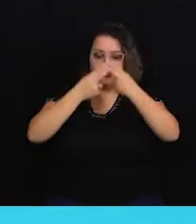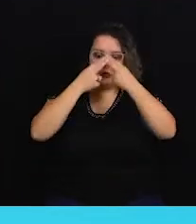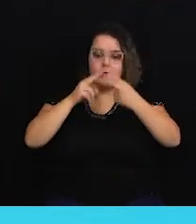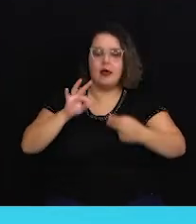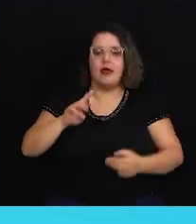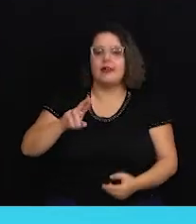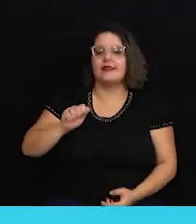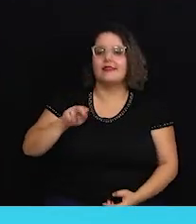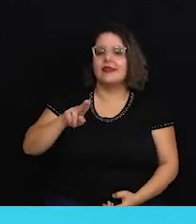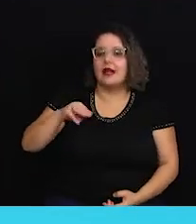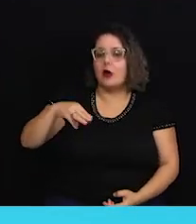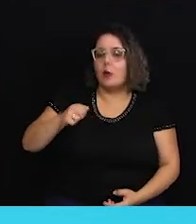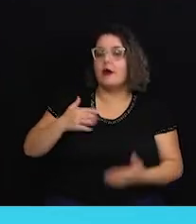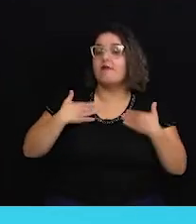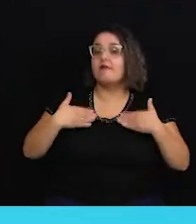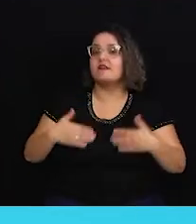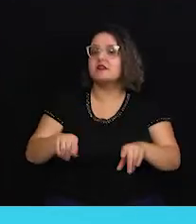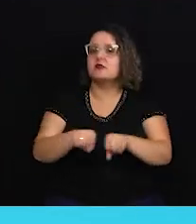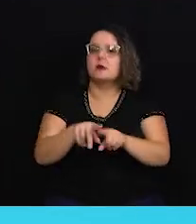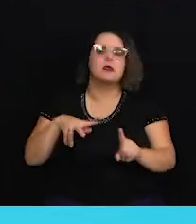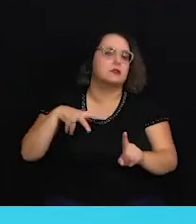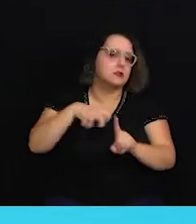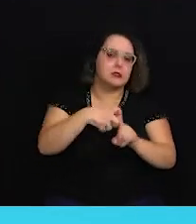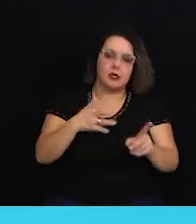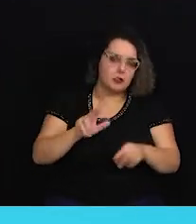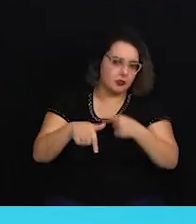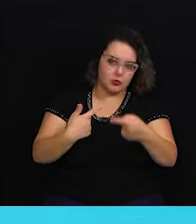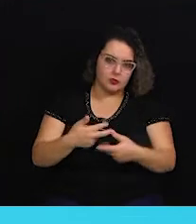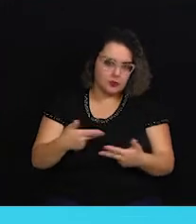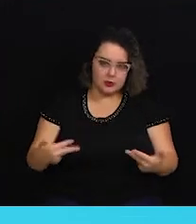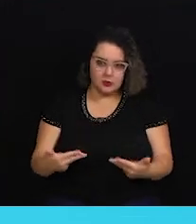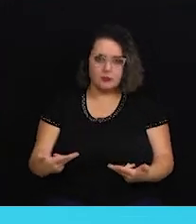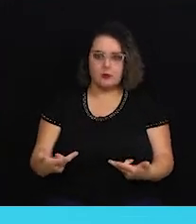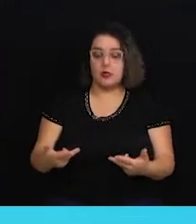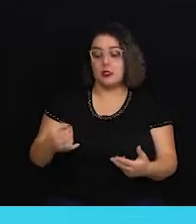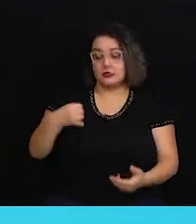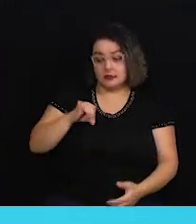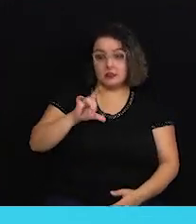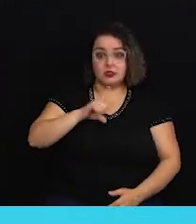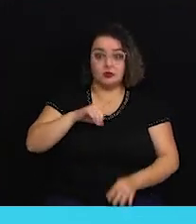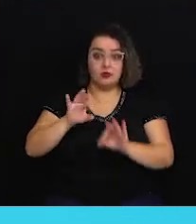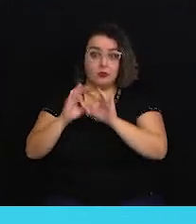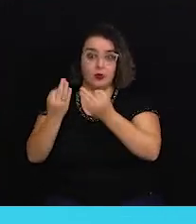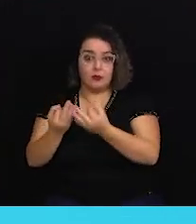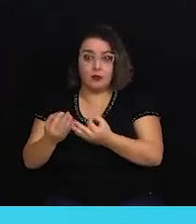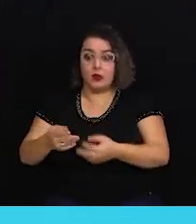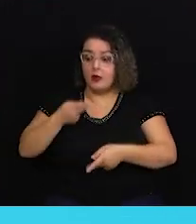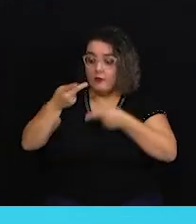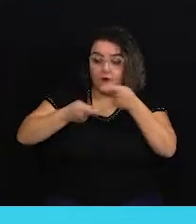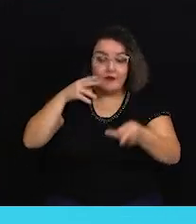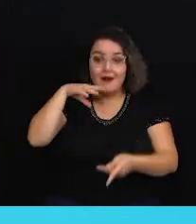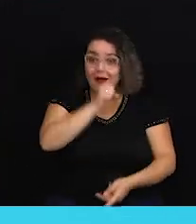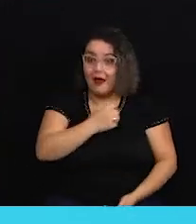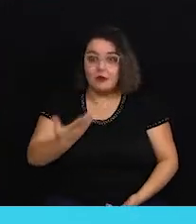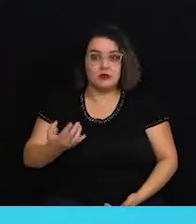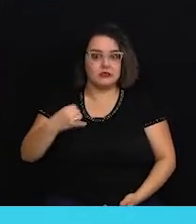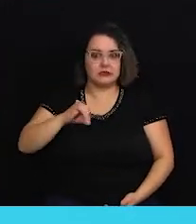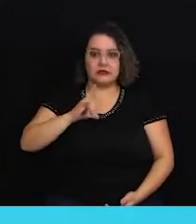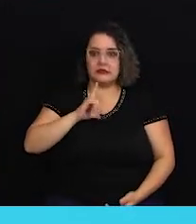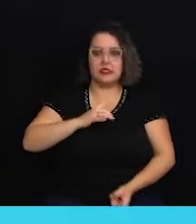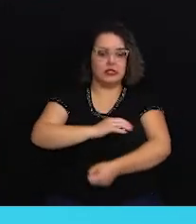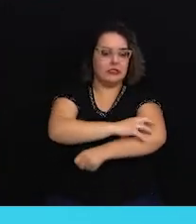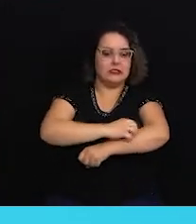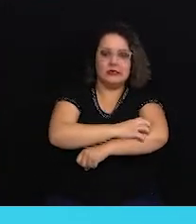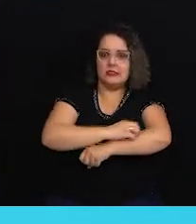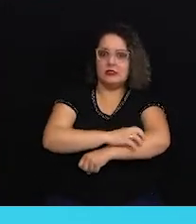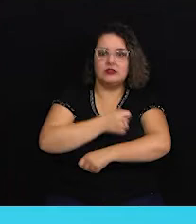trauma, anestesias de urgência. Nesse caso, testa-se um breve relato, às vezes tem algum familiar acompanhando para tentar uma história muito rápida, se ele